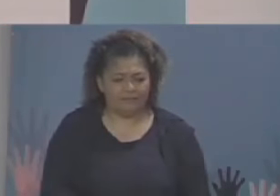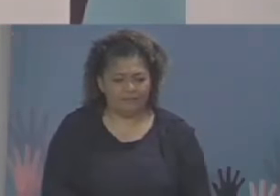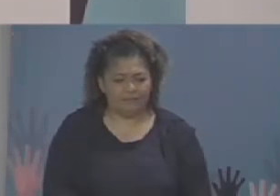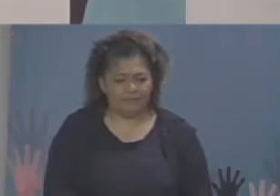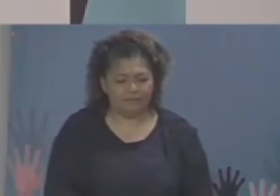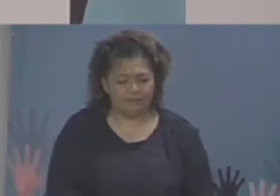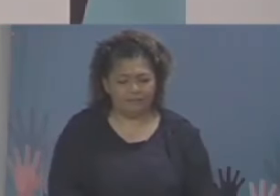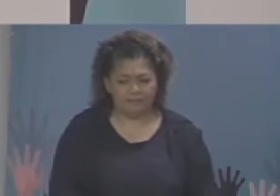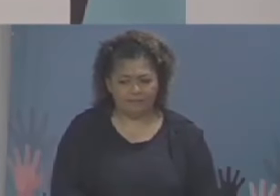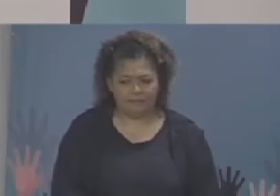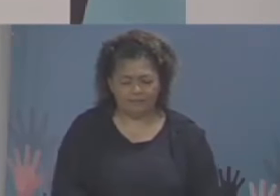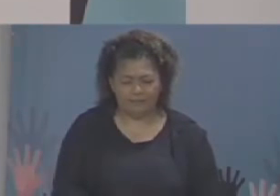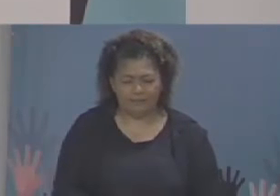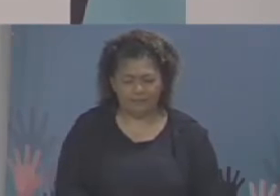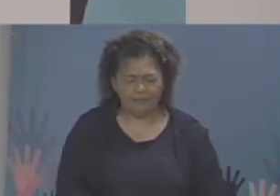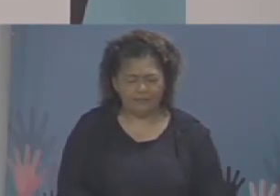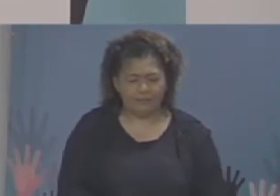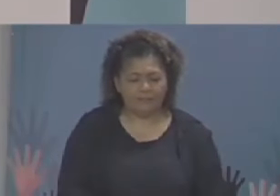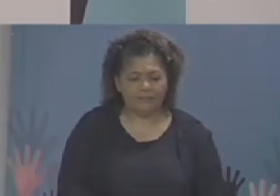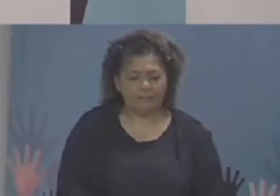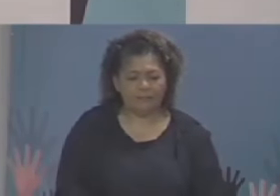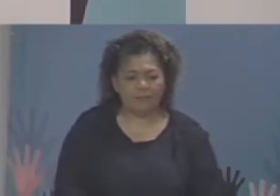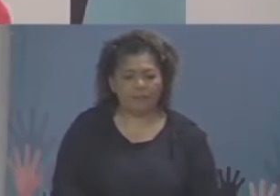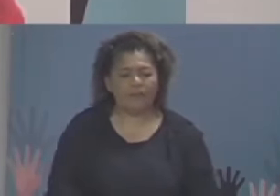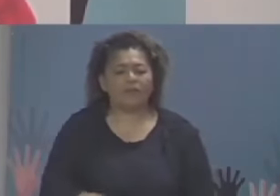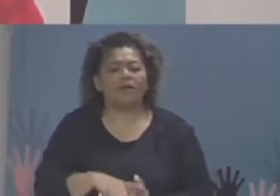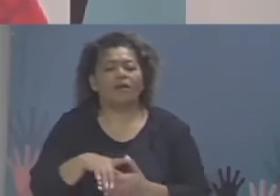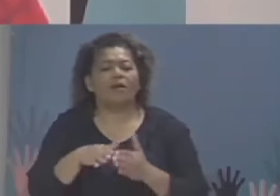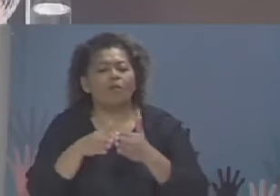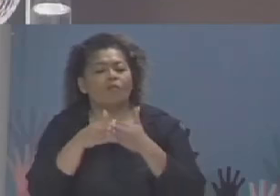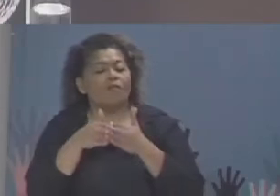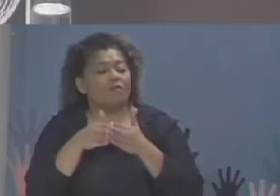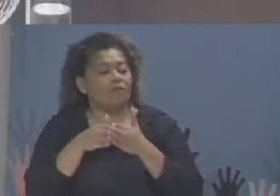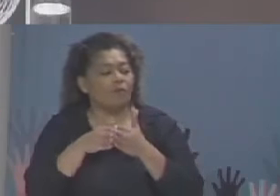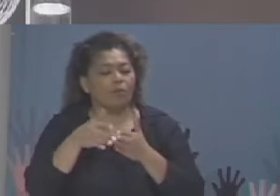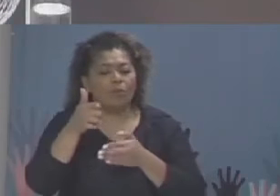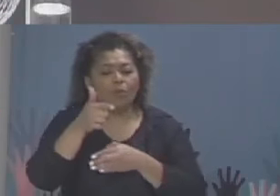Por favor, próximo sorteio. Primeira etapa foi mais de